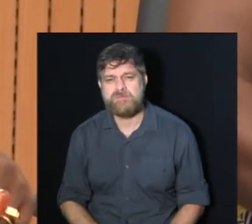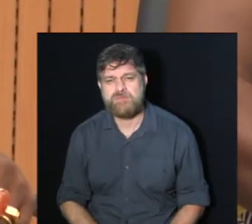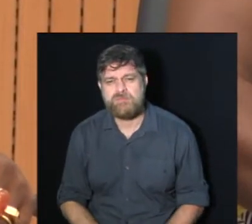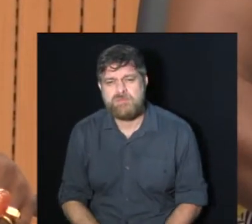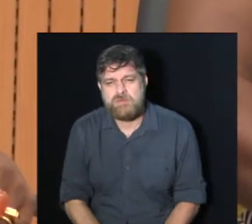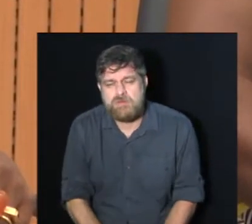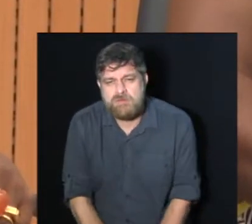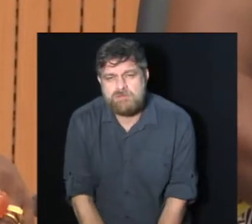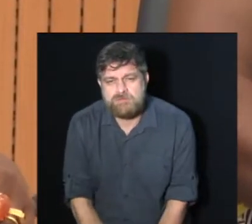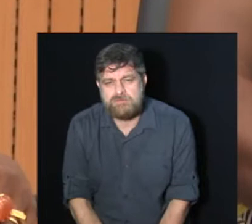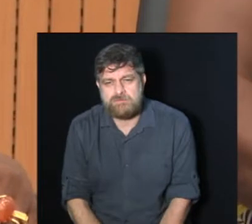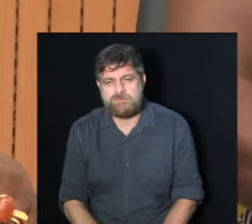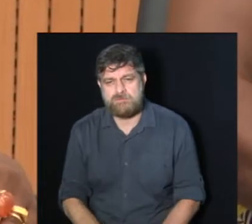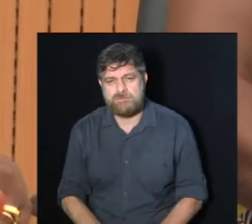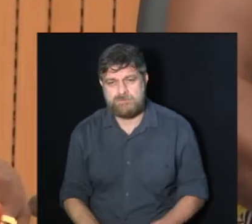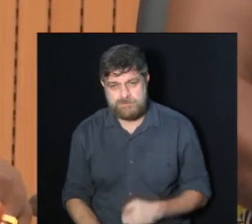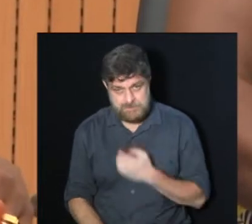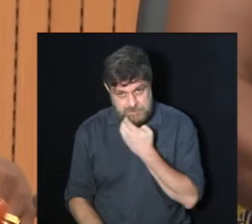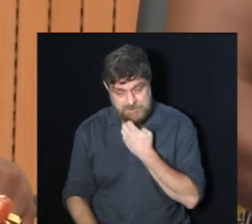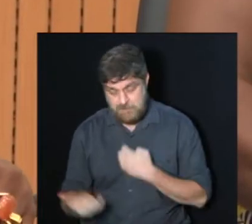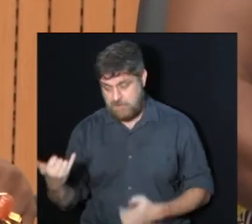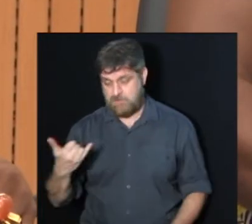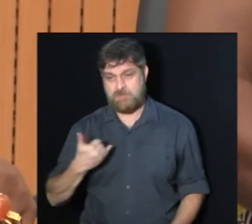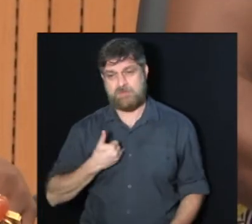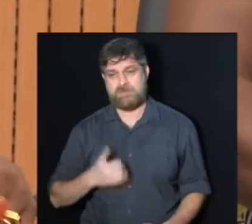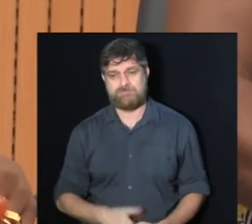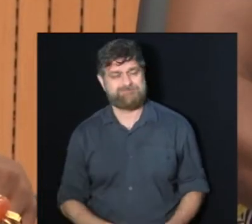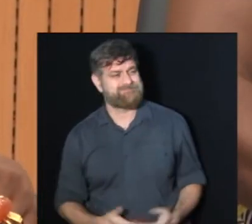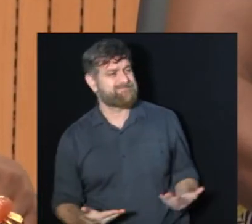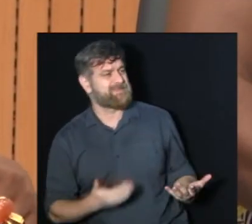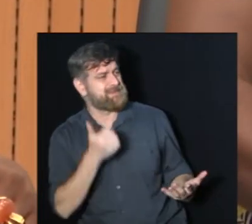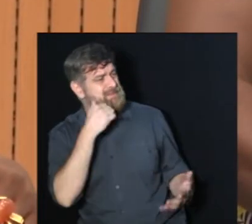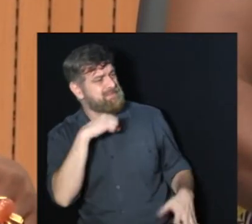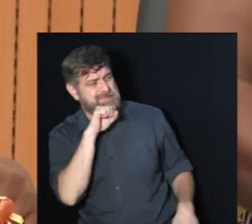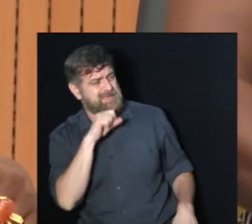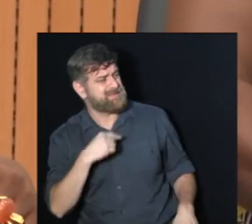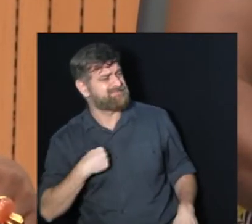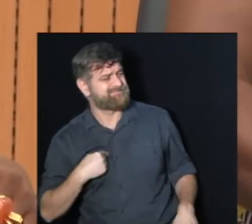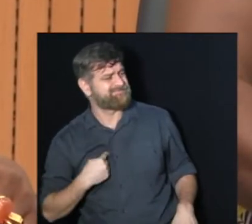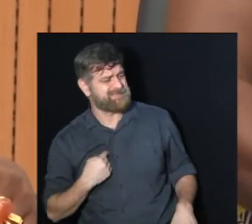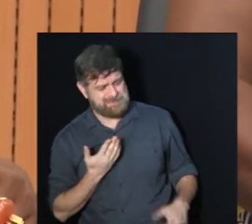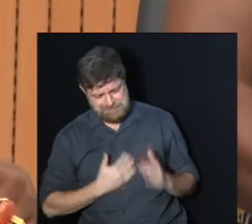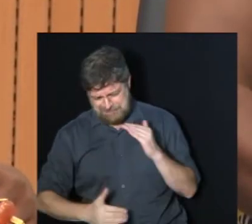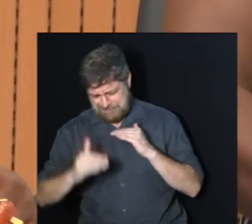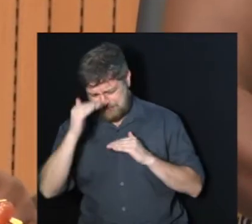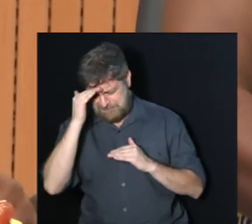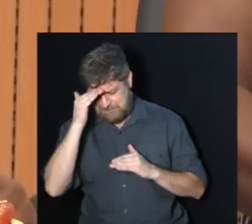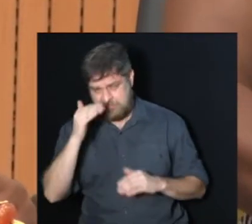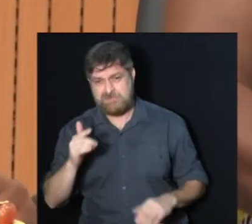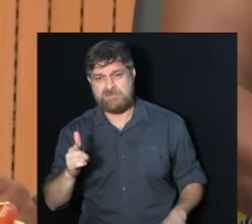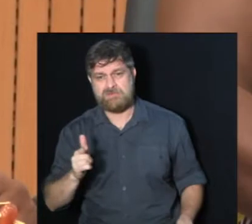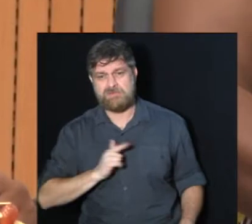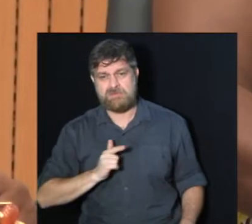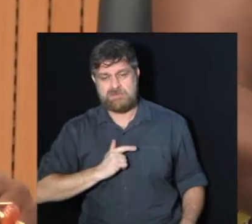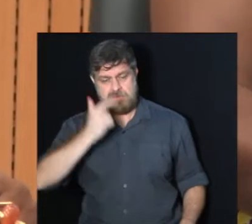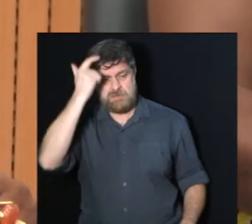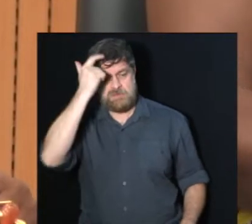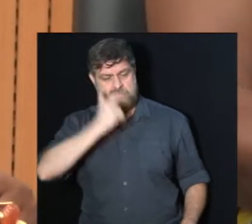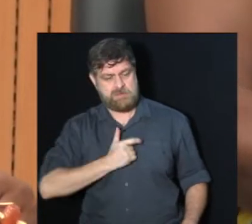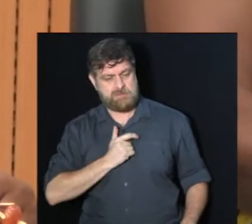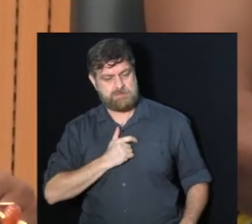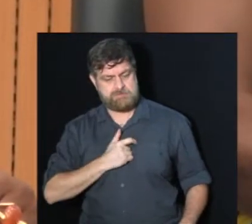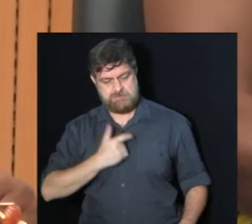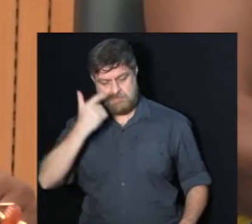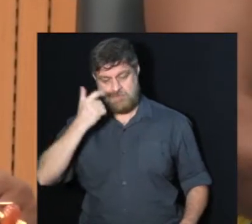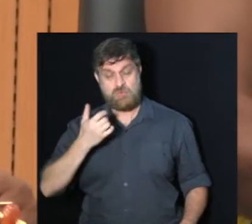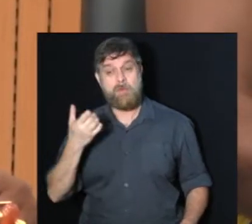Ela disse: mãe, eu não aguento mais ter privilégio, porque eu sou